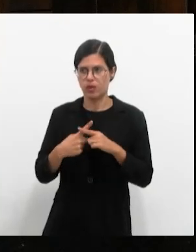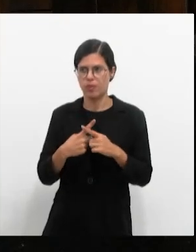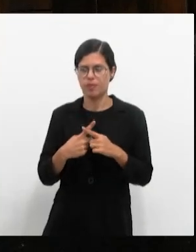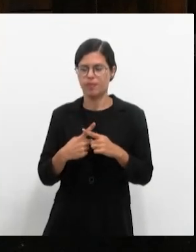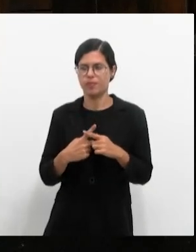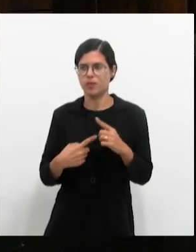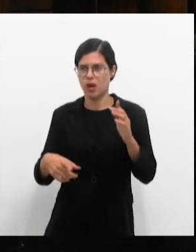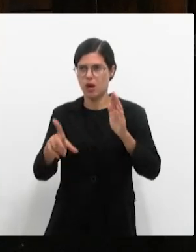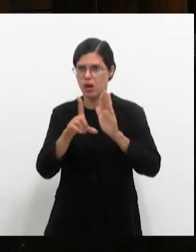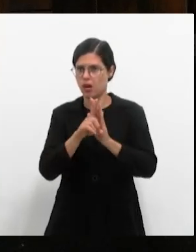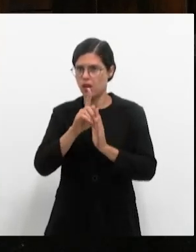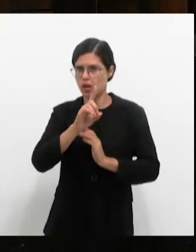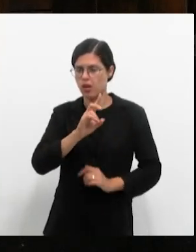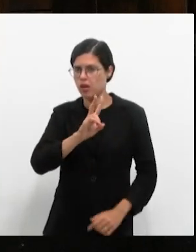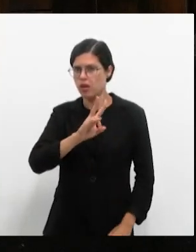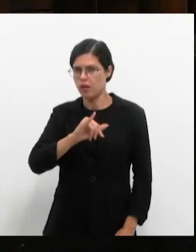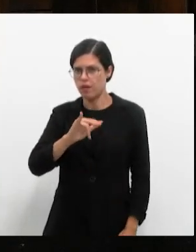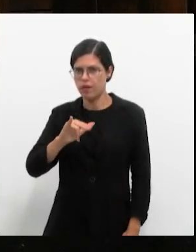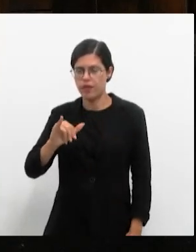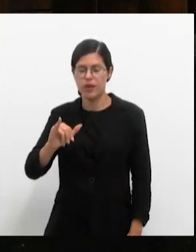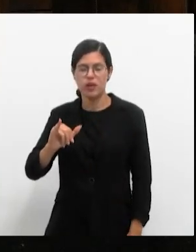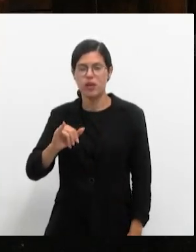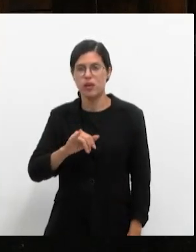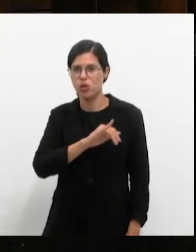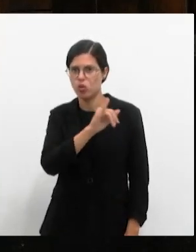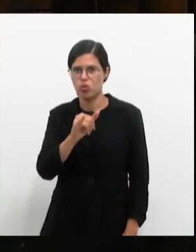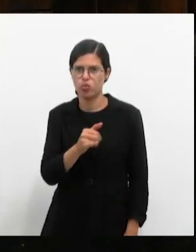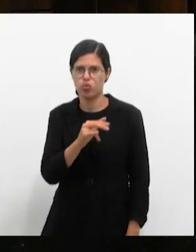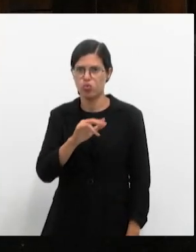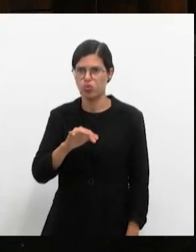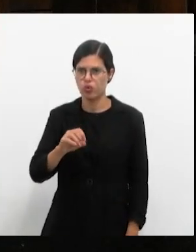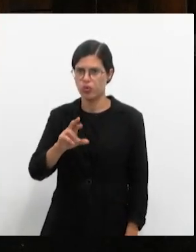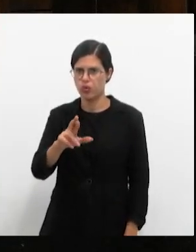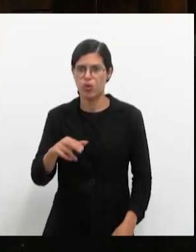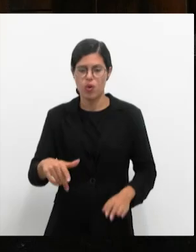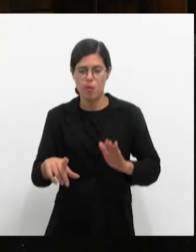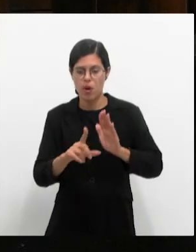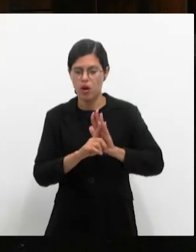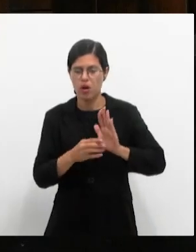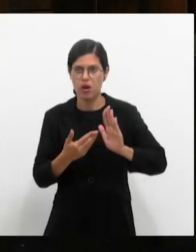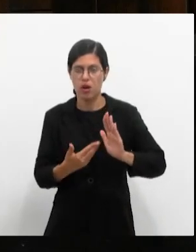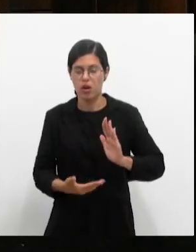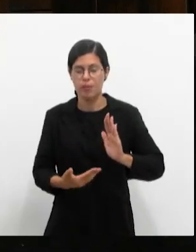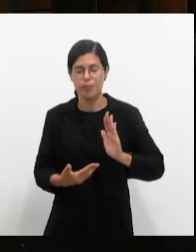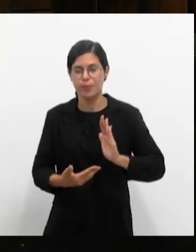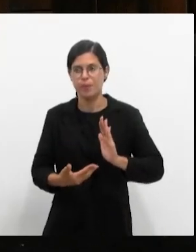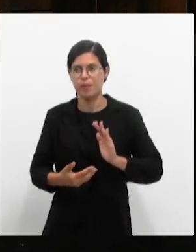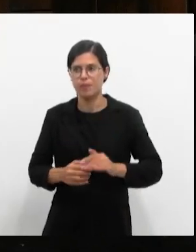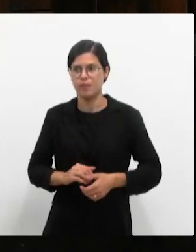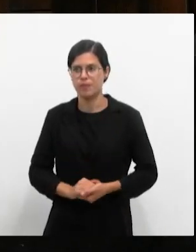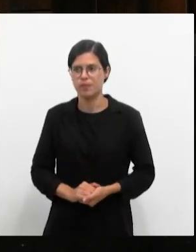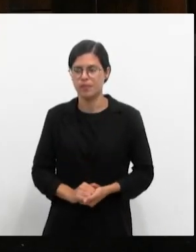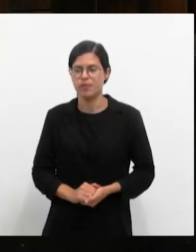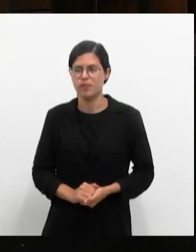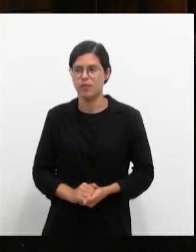Porque a Lei Vini Júnior, mesmo sendo uma lei que ela é uma lei